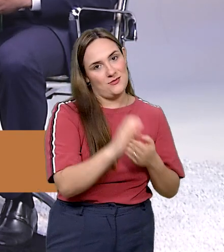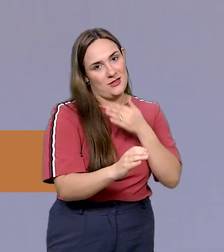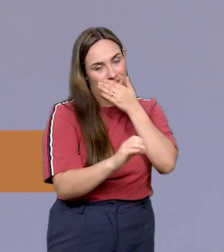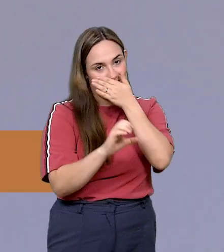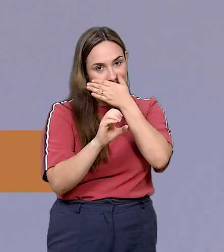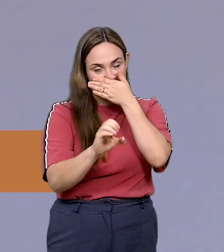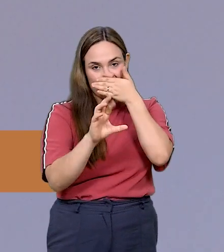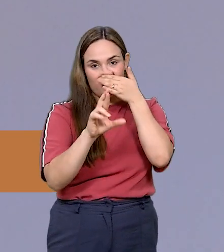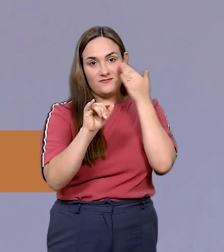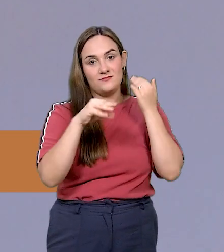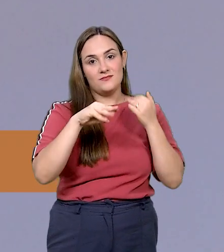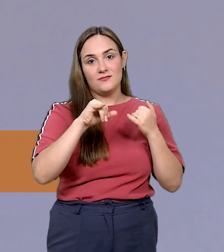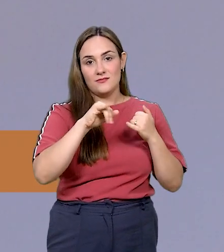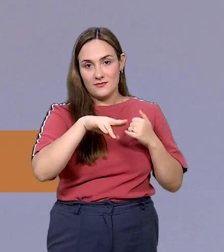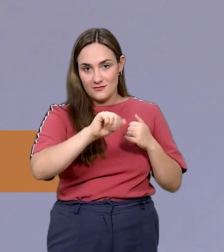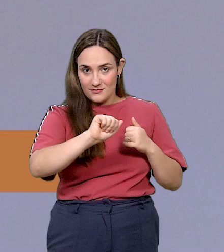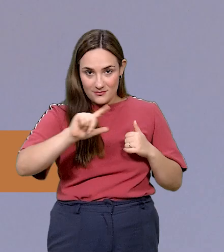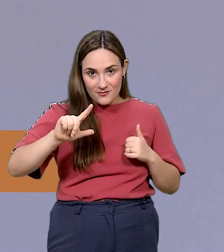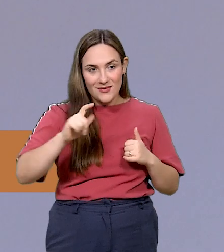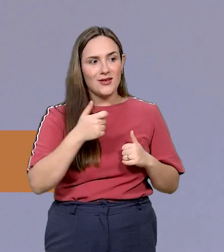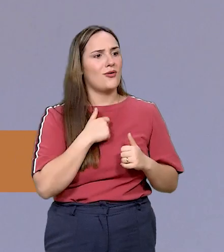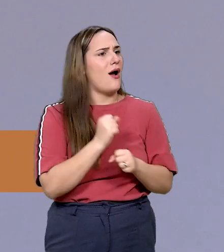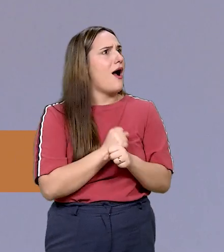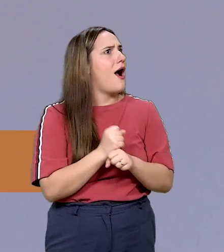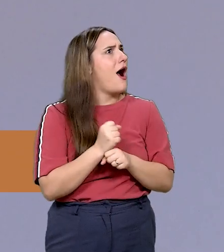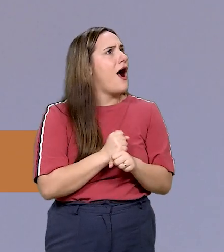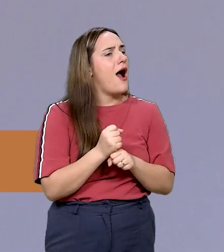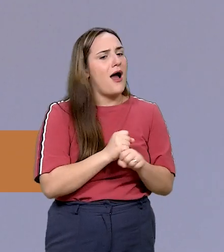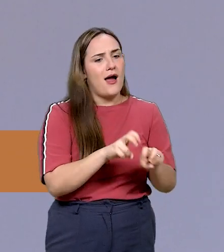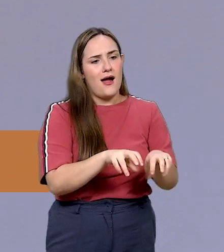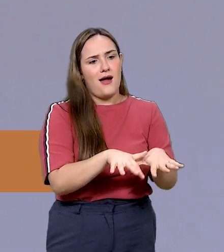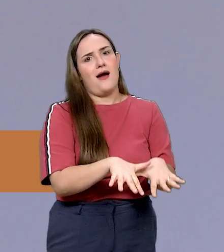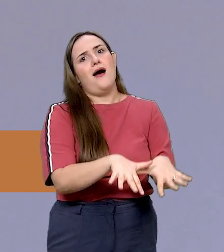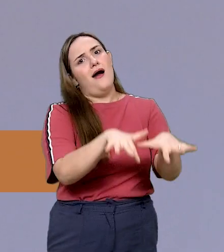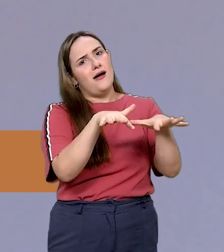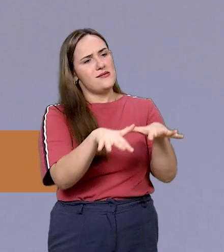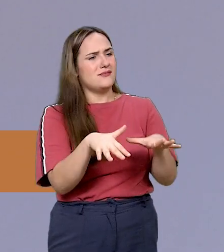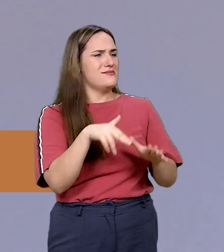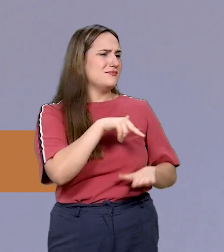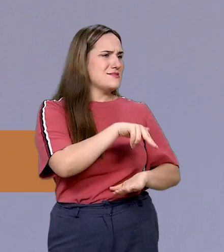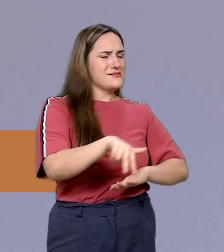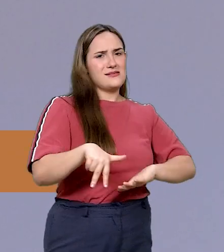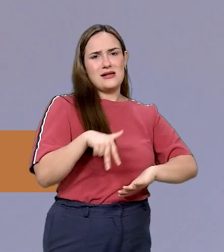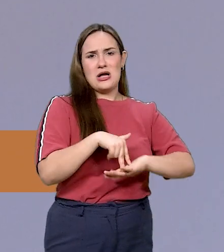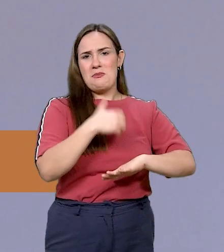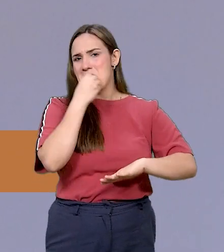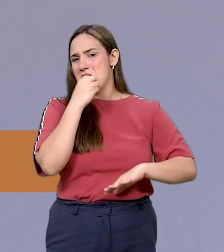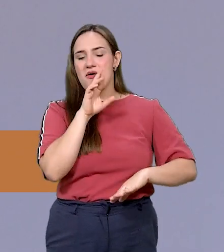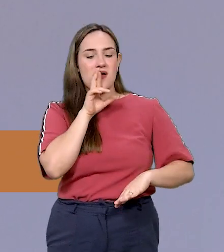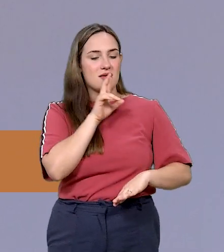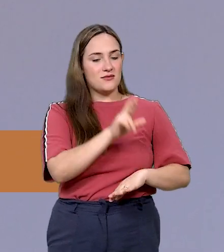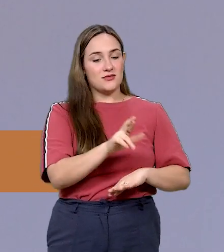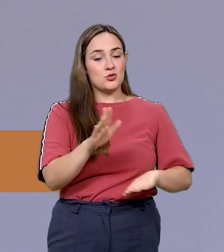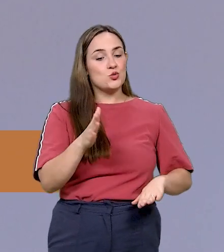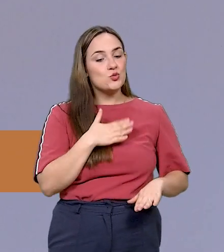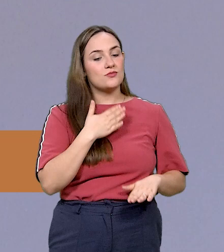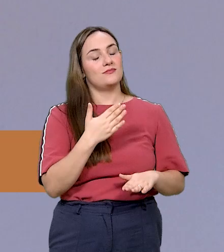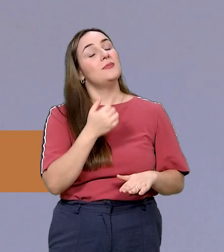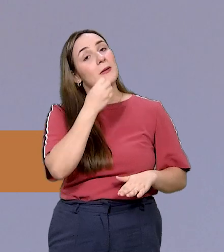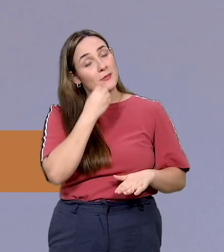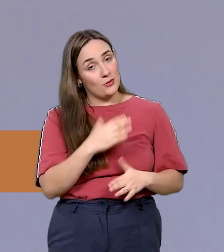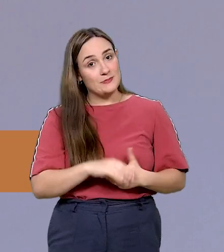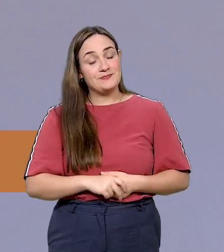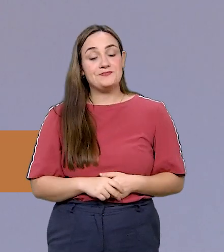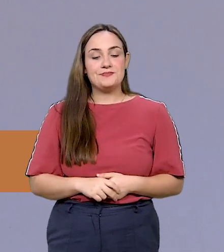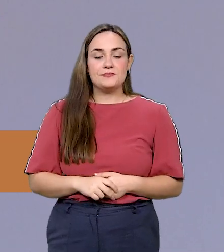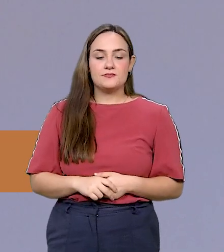é que eu passei anos no Tribunal do Júri, tenho casos assim maravilhosos, assim, resultados surpreendentes,